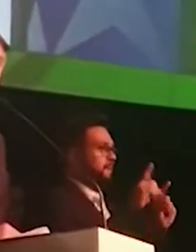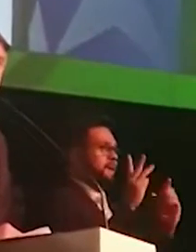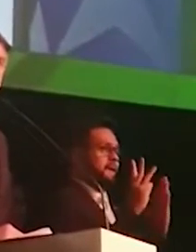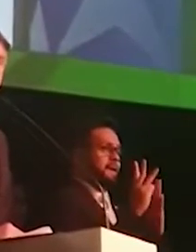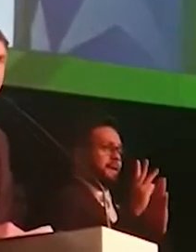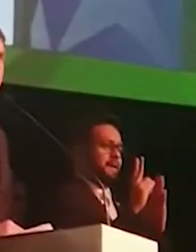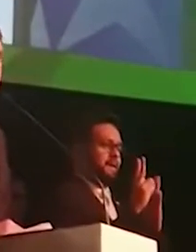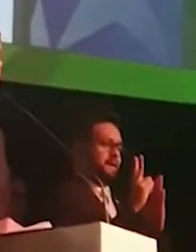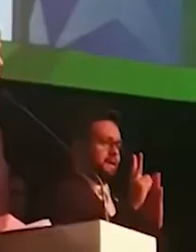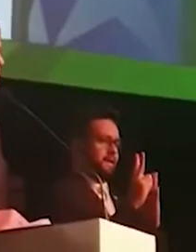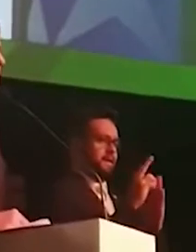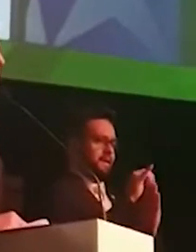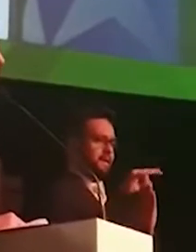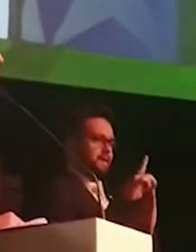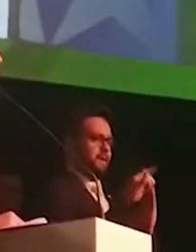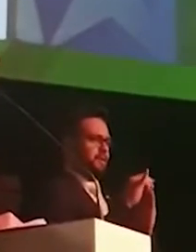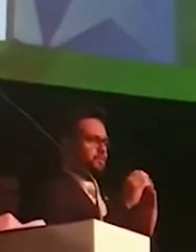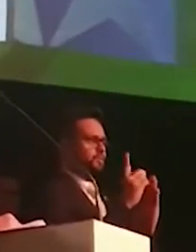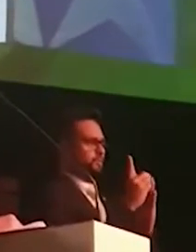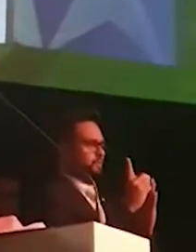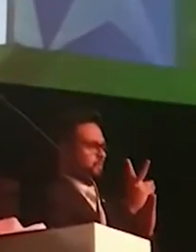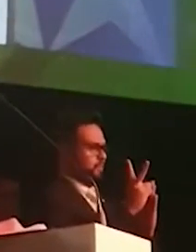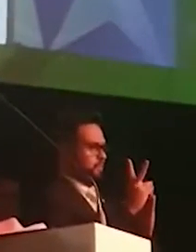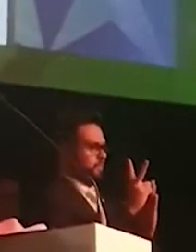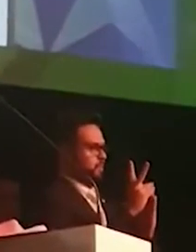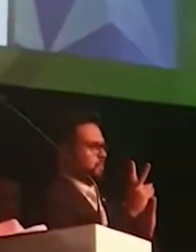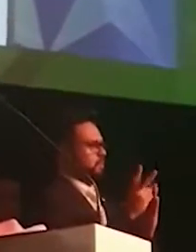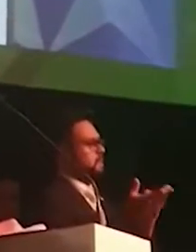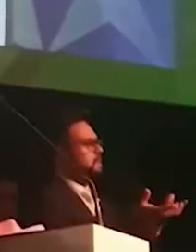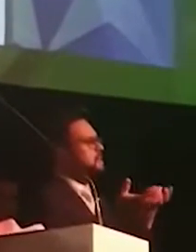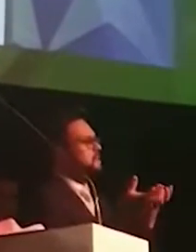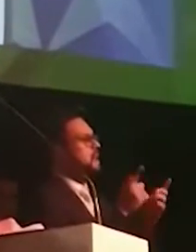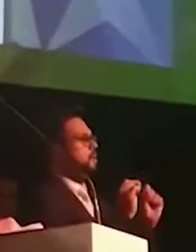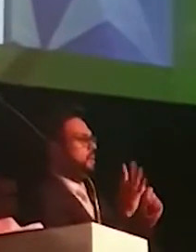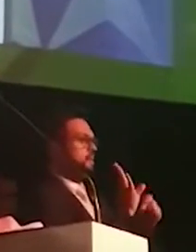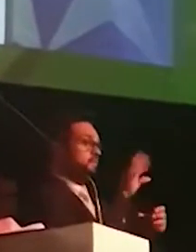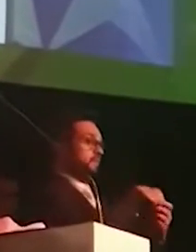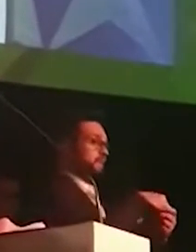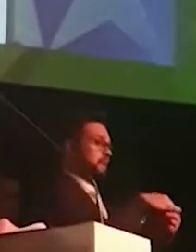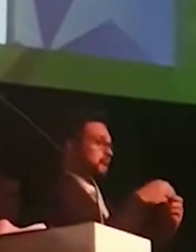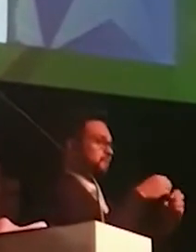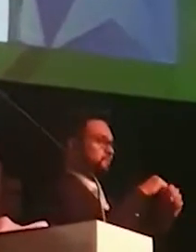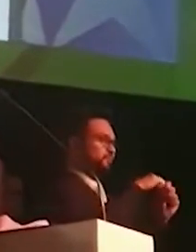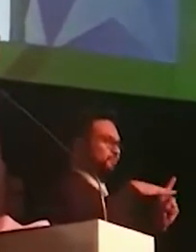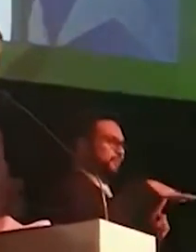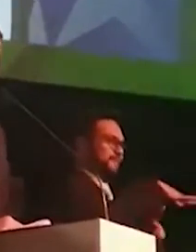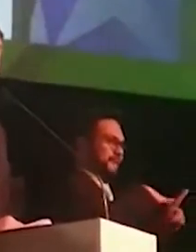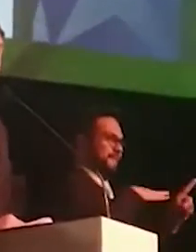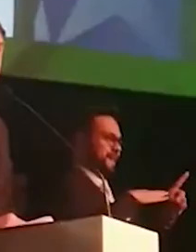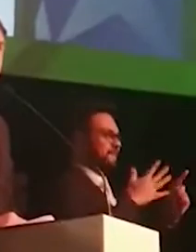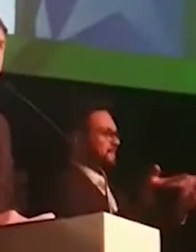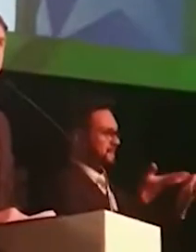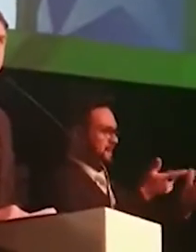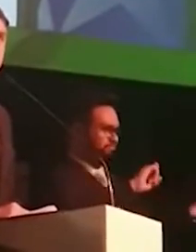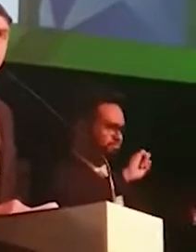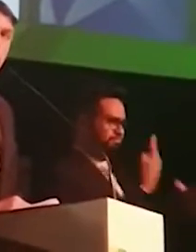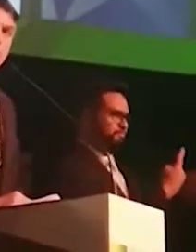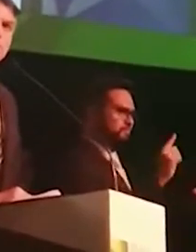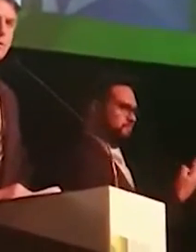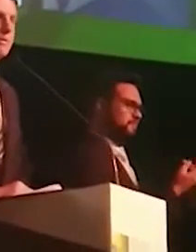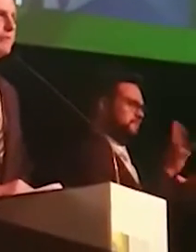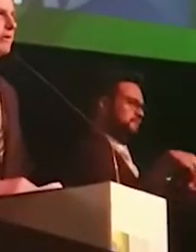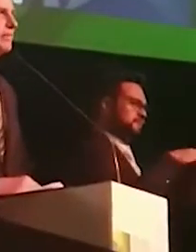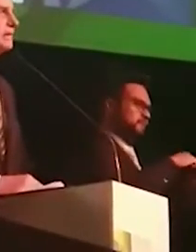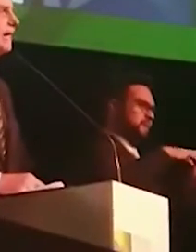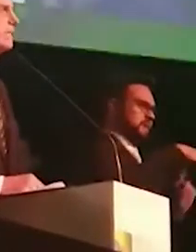especial. Índios que querem se integrar cada vez mais à sociedade.